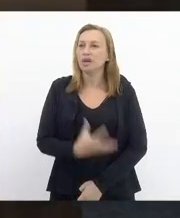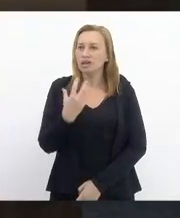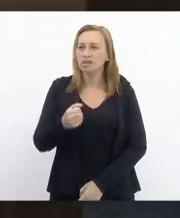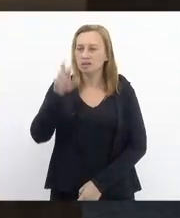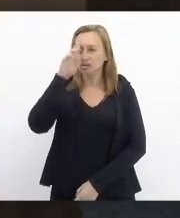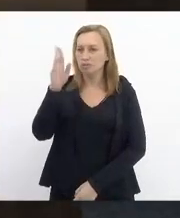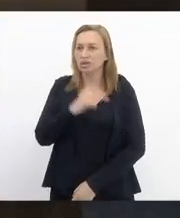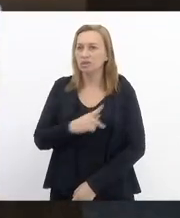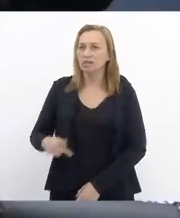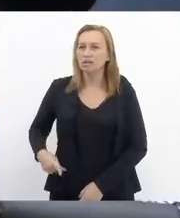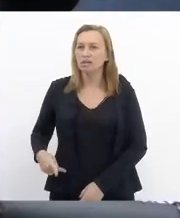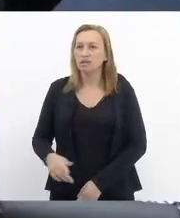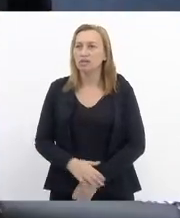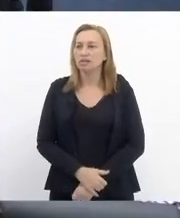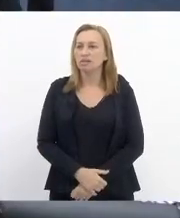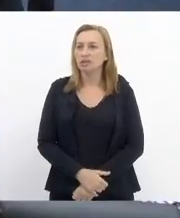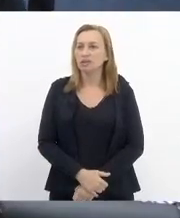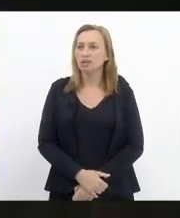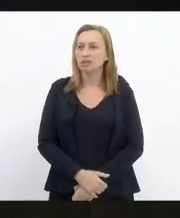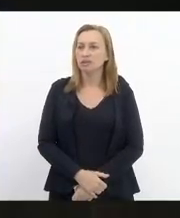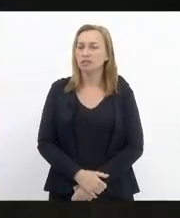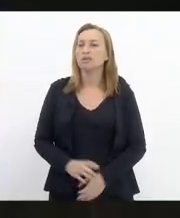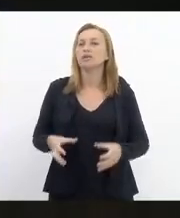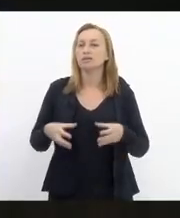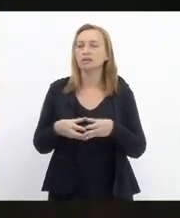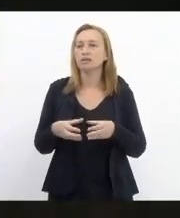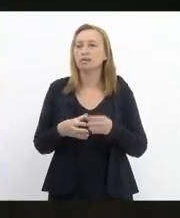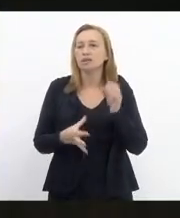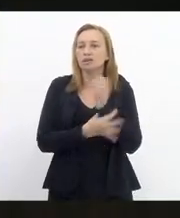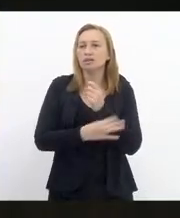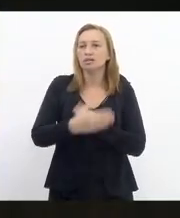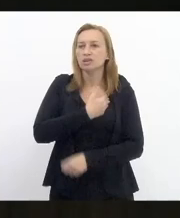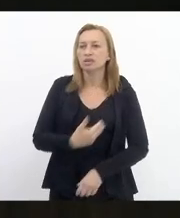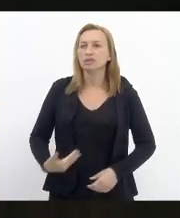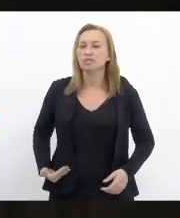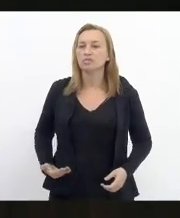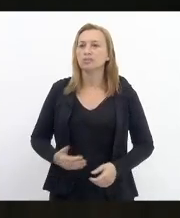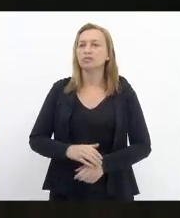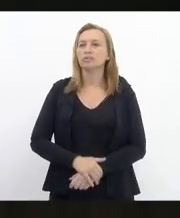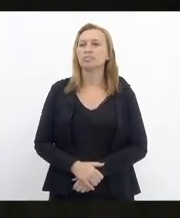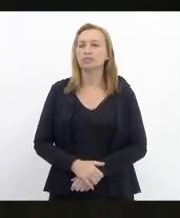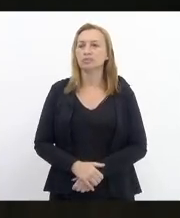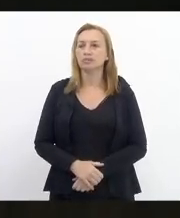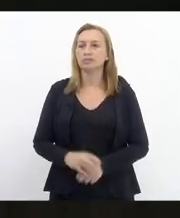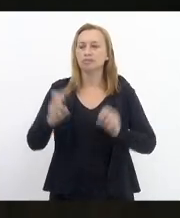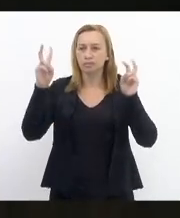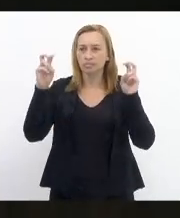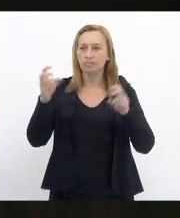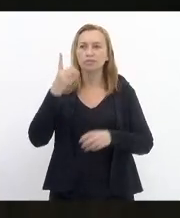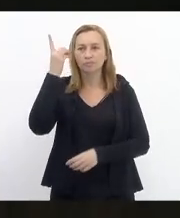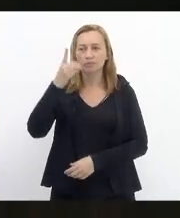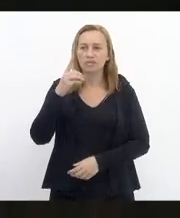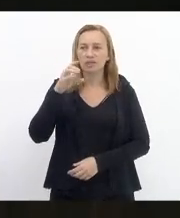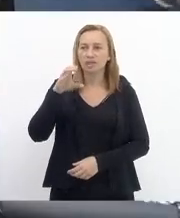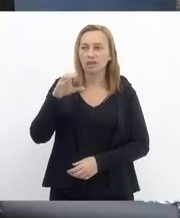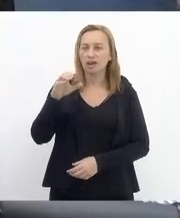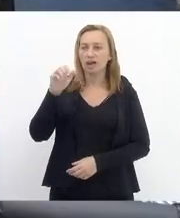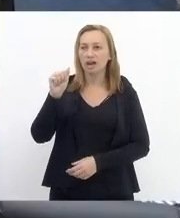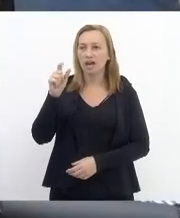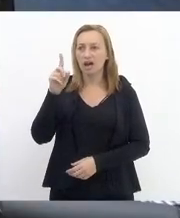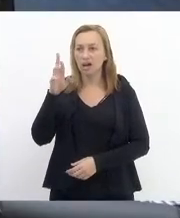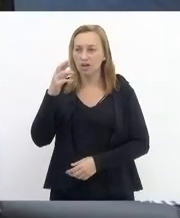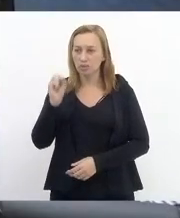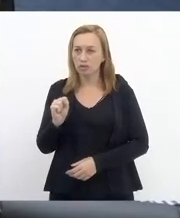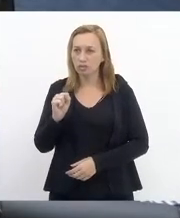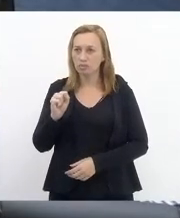Favorável, senhor presidente. Pela Comissão de Segurança Pública e Assuntos de Polícia, delegado Carlos Augusto.